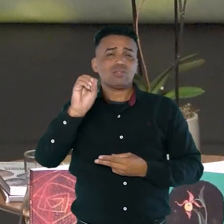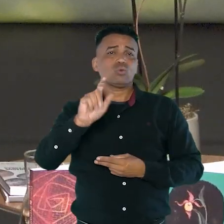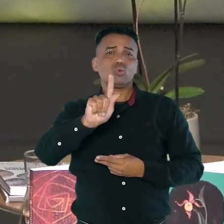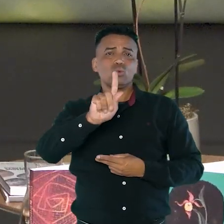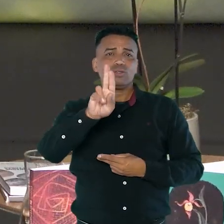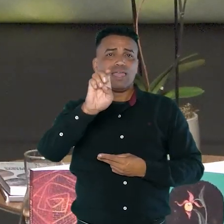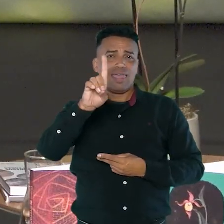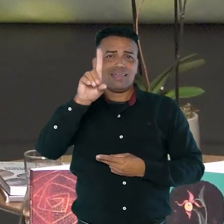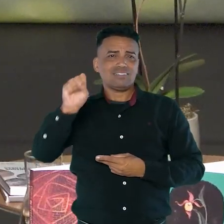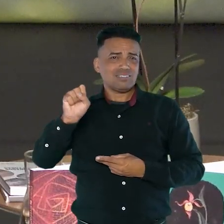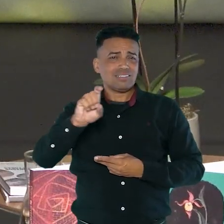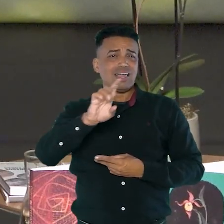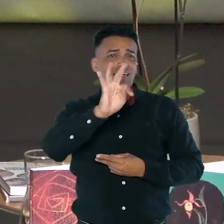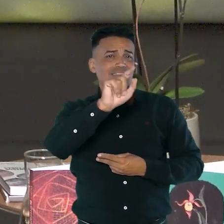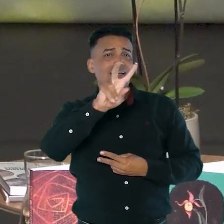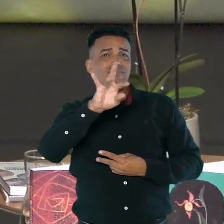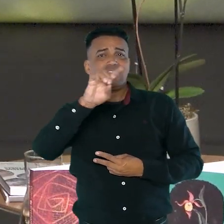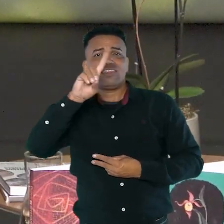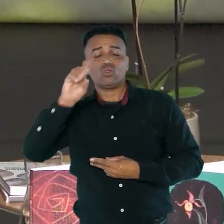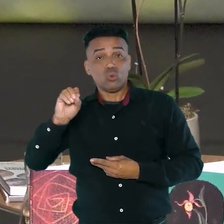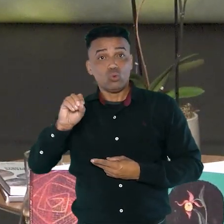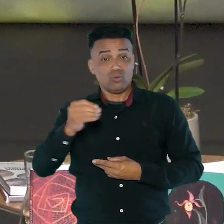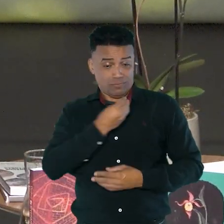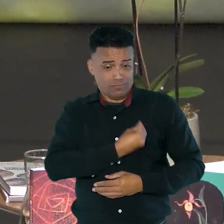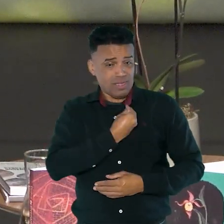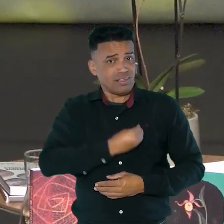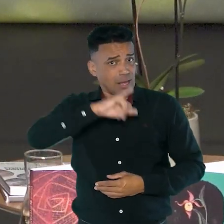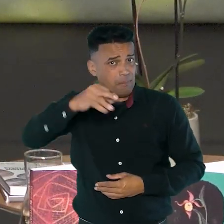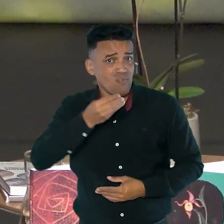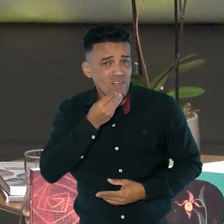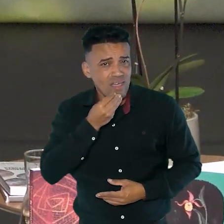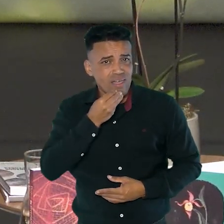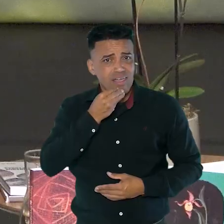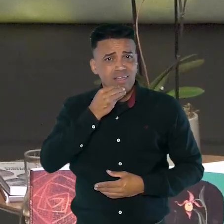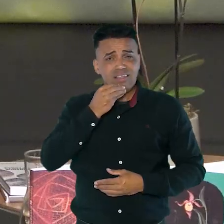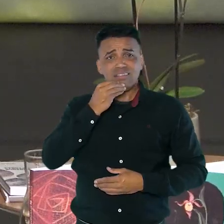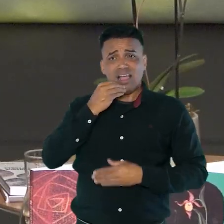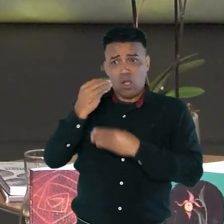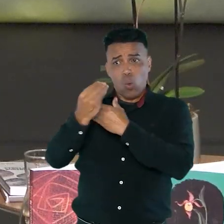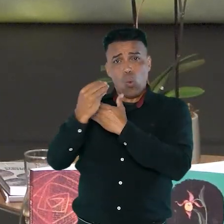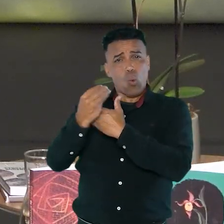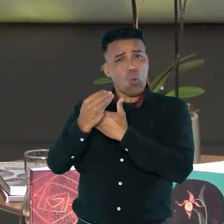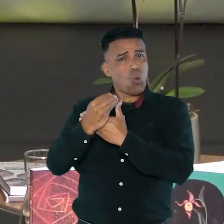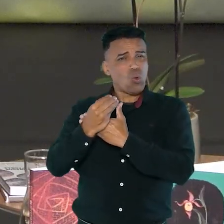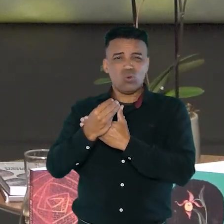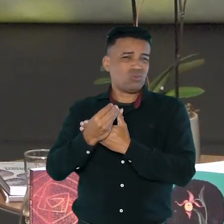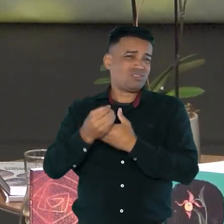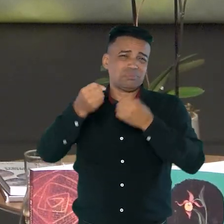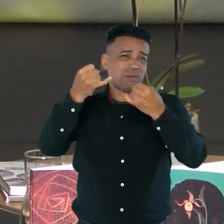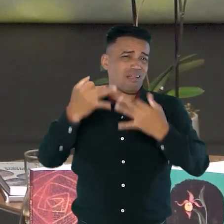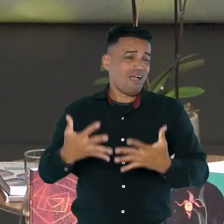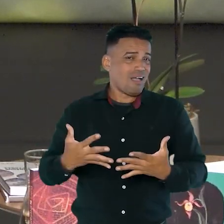Então, viva a tua vida, cuide-se. É muito para explicar, para quem é pouco para entender.